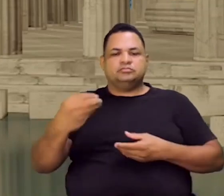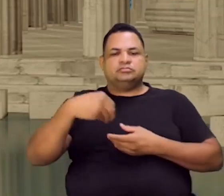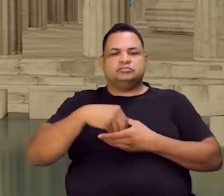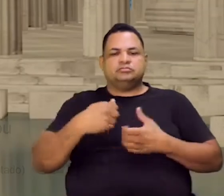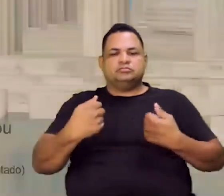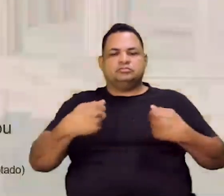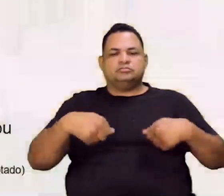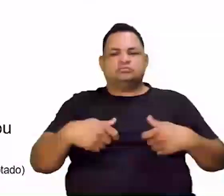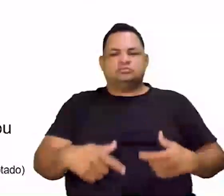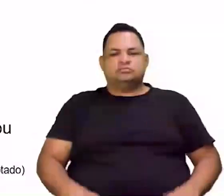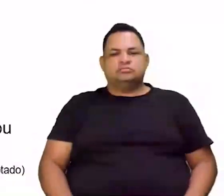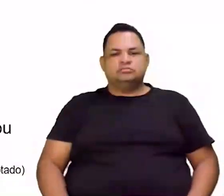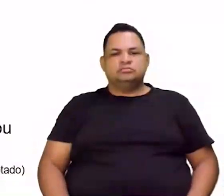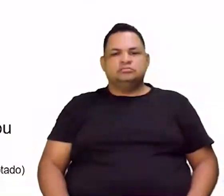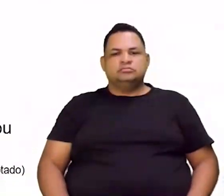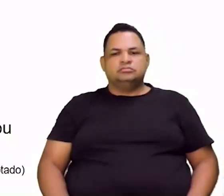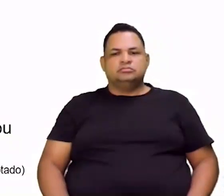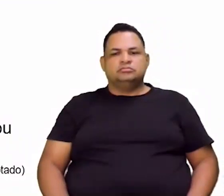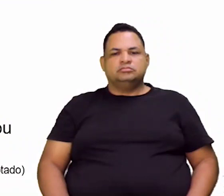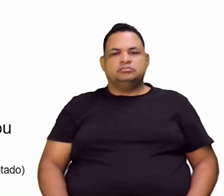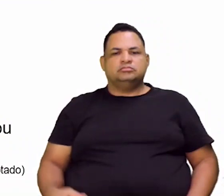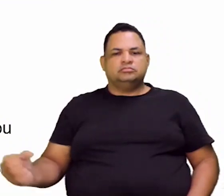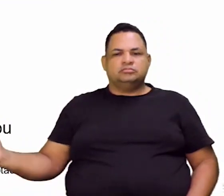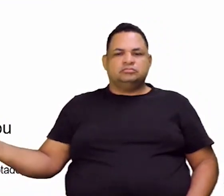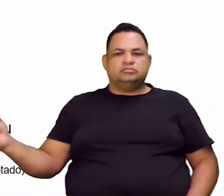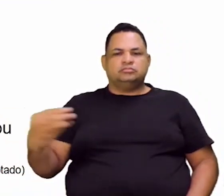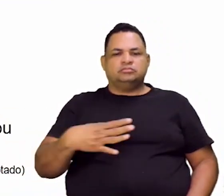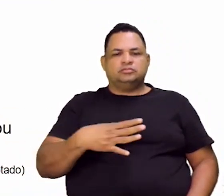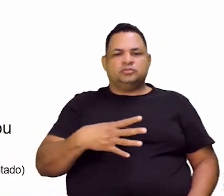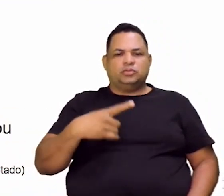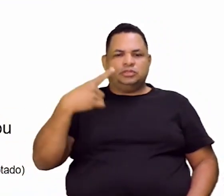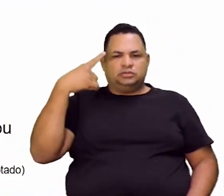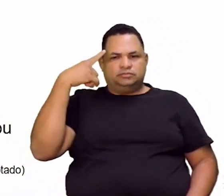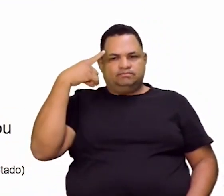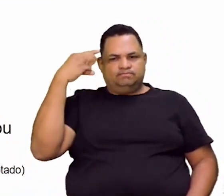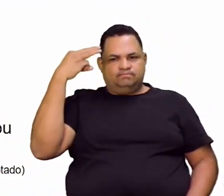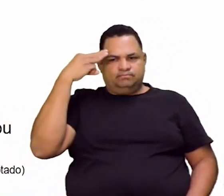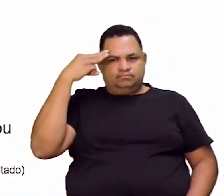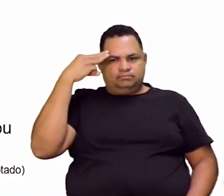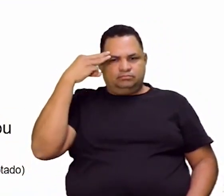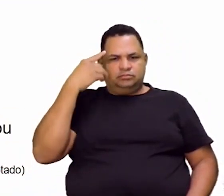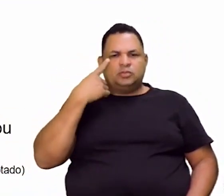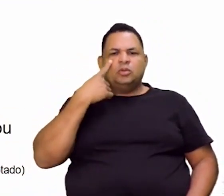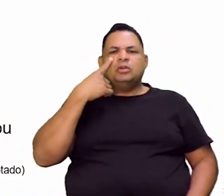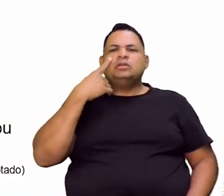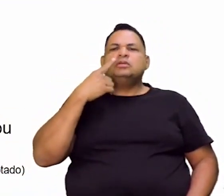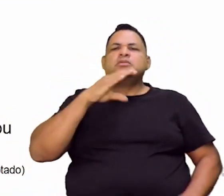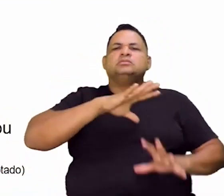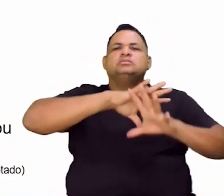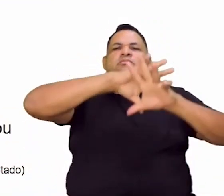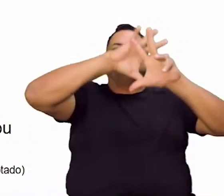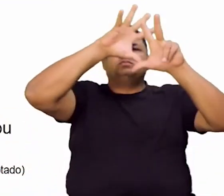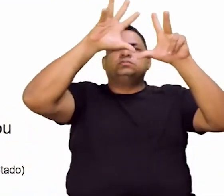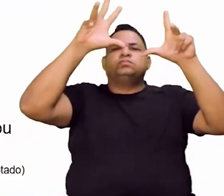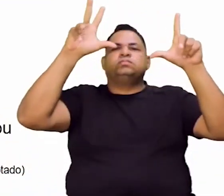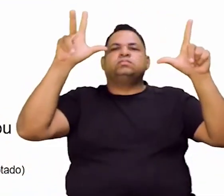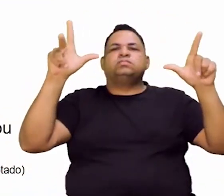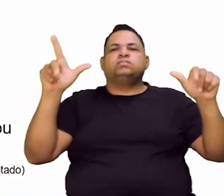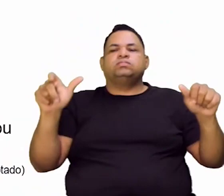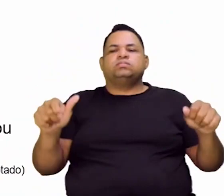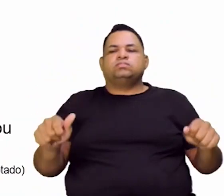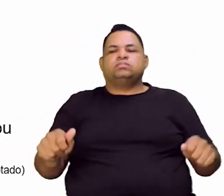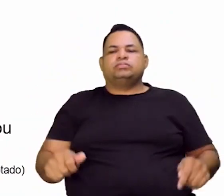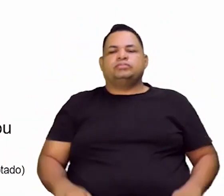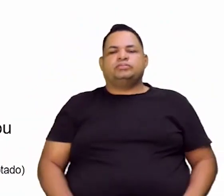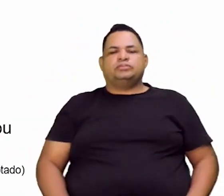Voltando lá, vamos lá. Uma nova mentalidade. Eu estou olhando para o universo aí, né? Você já vem aqui comigo